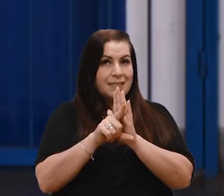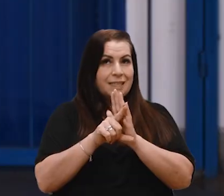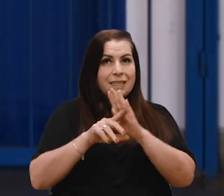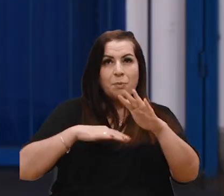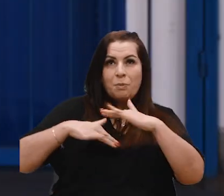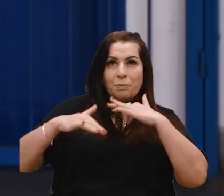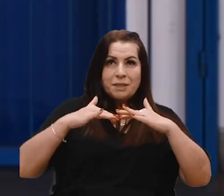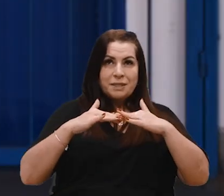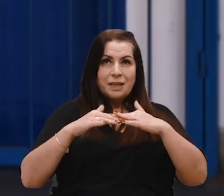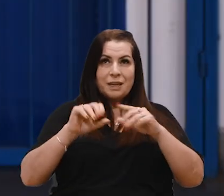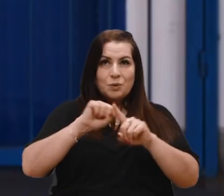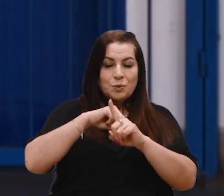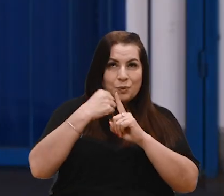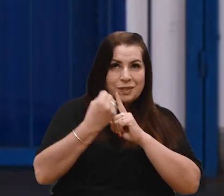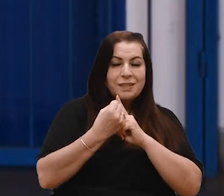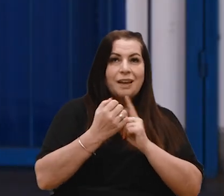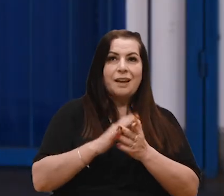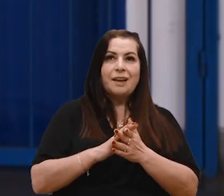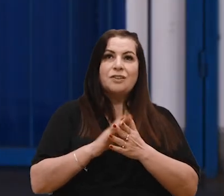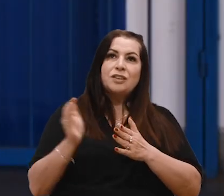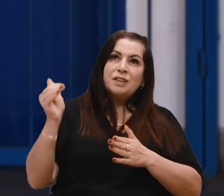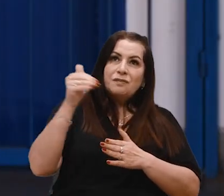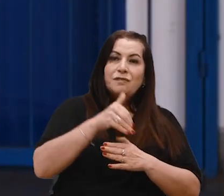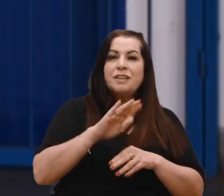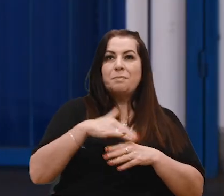lei e também dessa mobilização da nossa